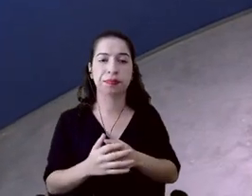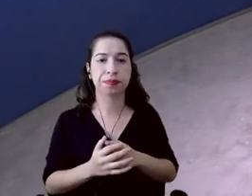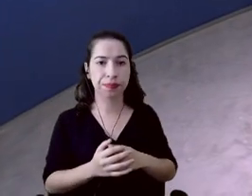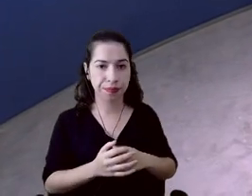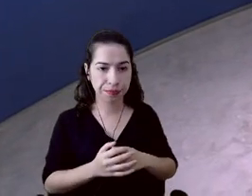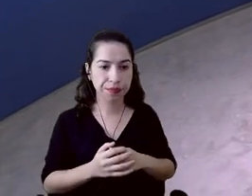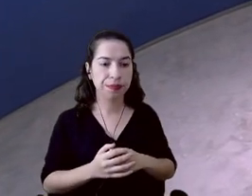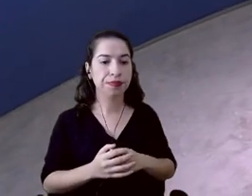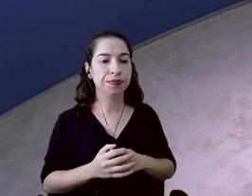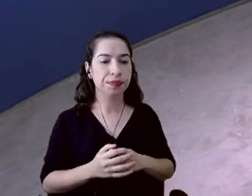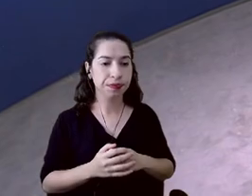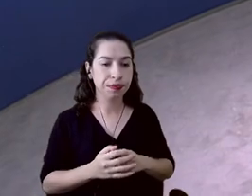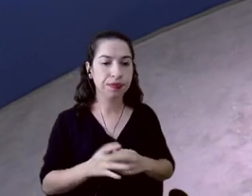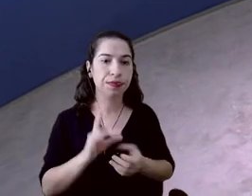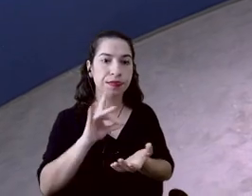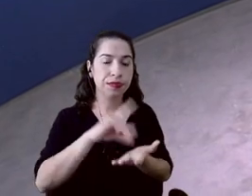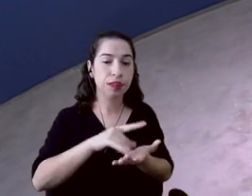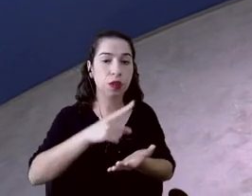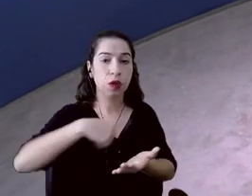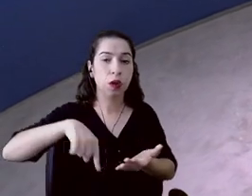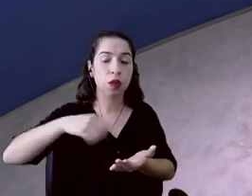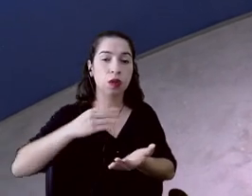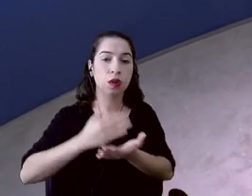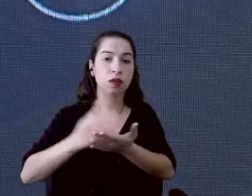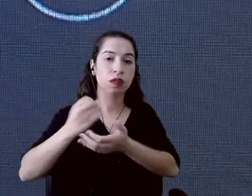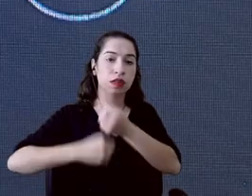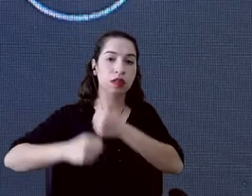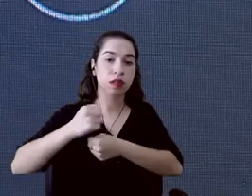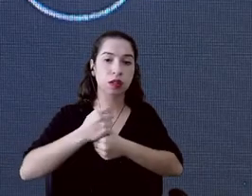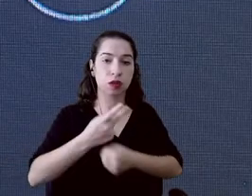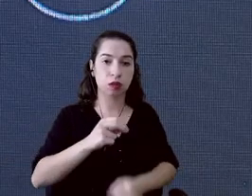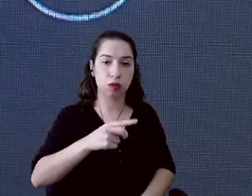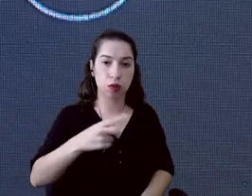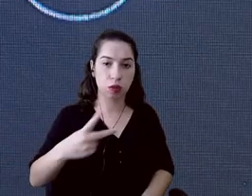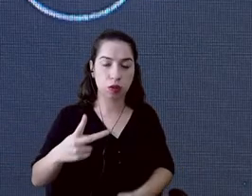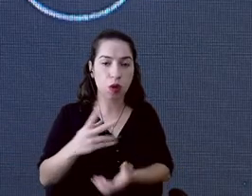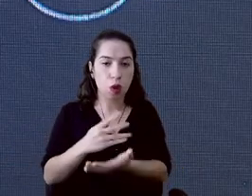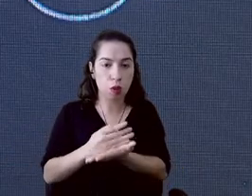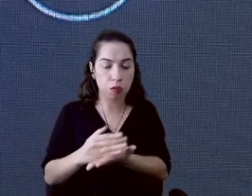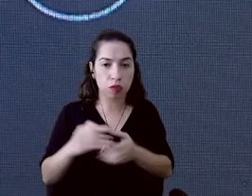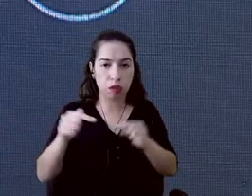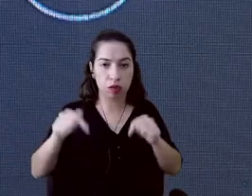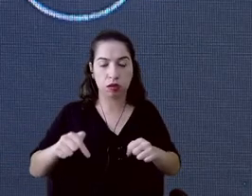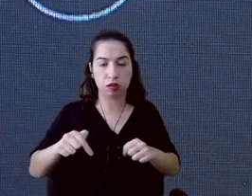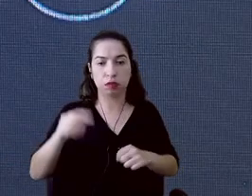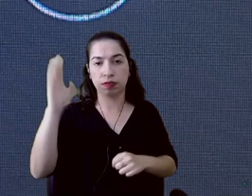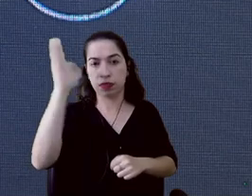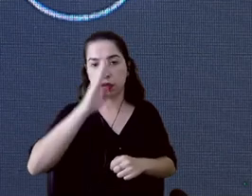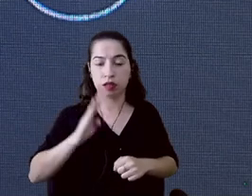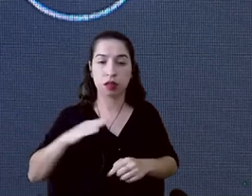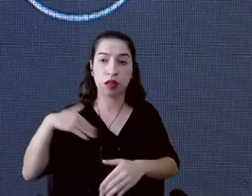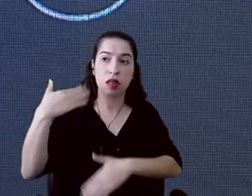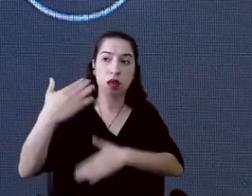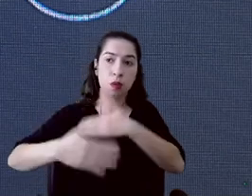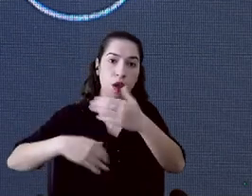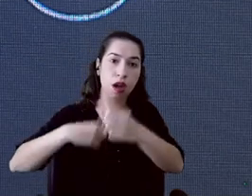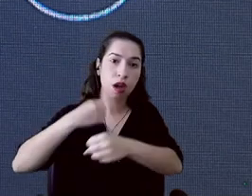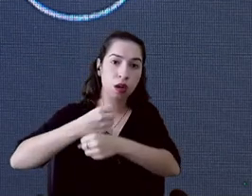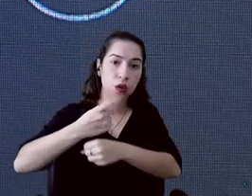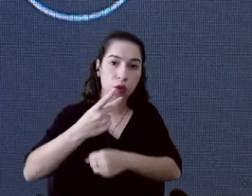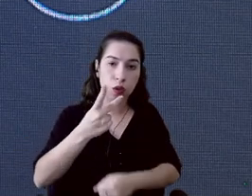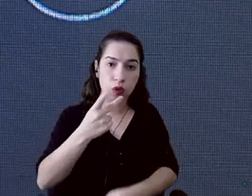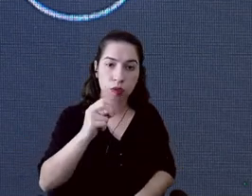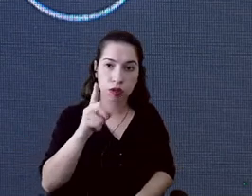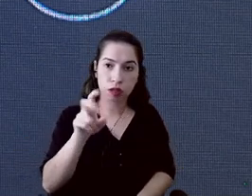é a gente começou em 2012 só no Brasil e em 2015 a gente já percebeu que o nosso nosso produto